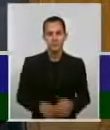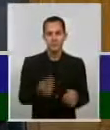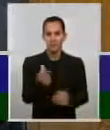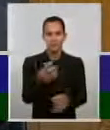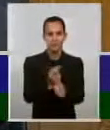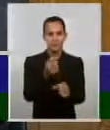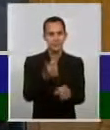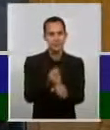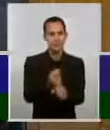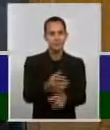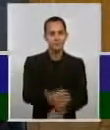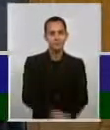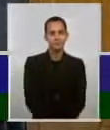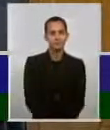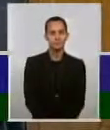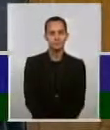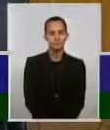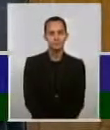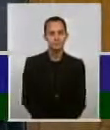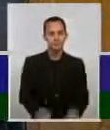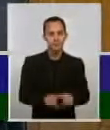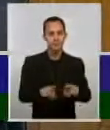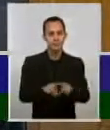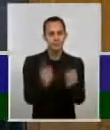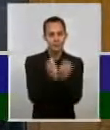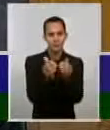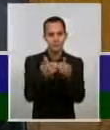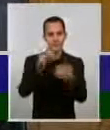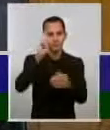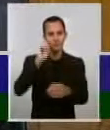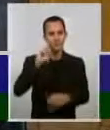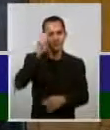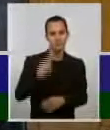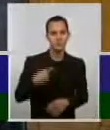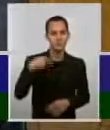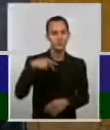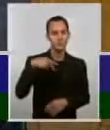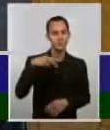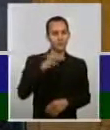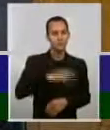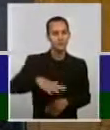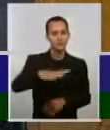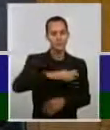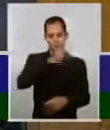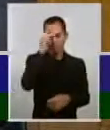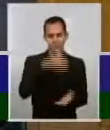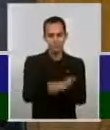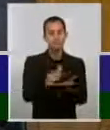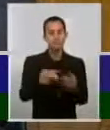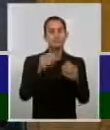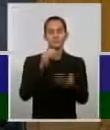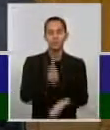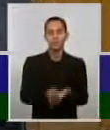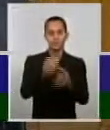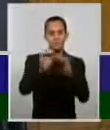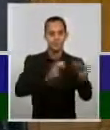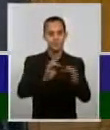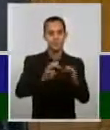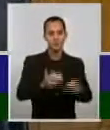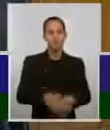Finanças e Orçamento e também a Comissão de Direitos Humanos, Sociais e Consumidores são favoráveis à tramitação do